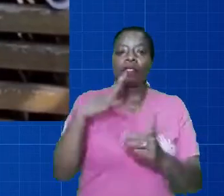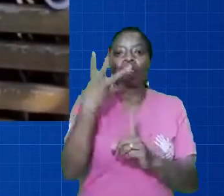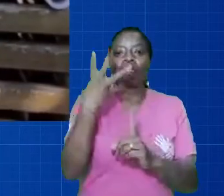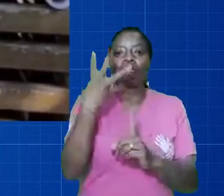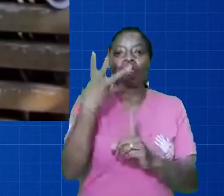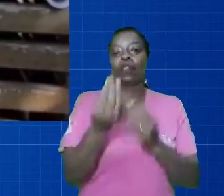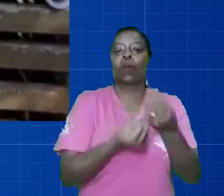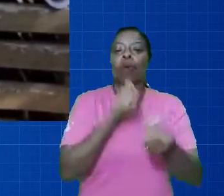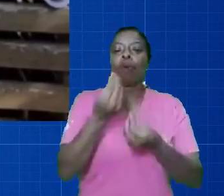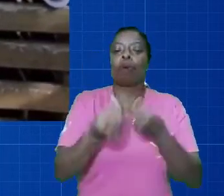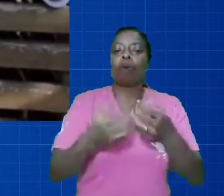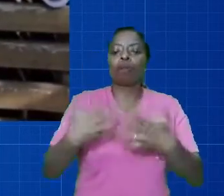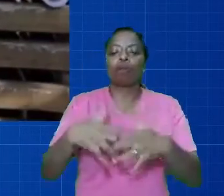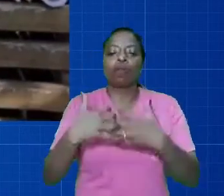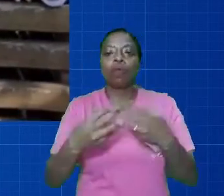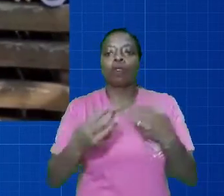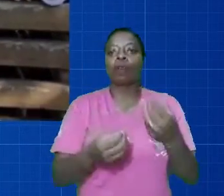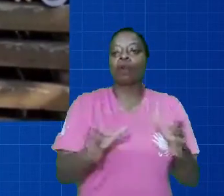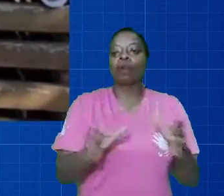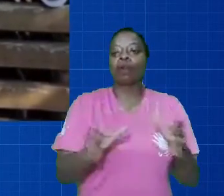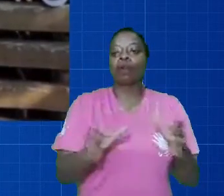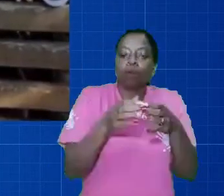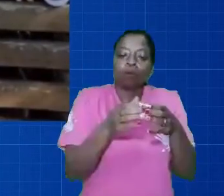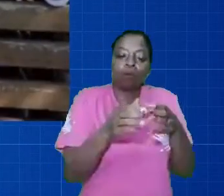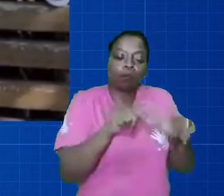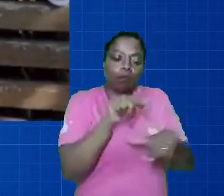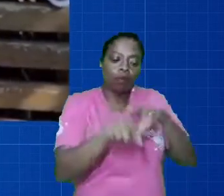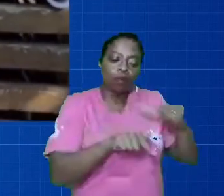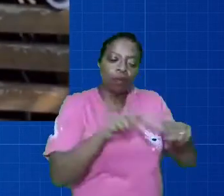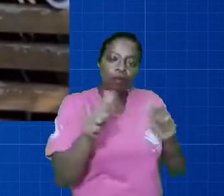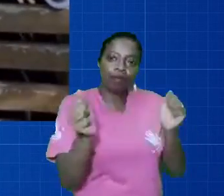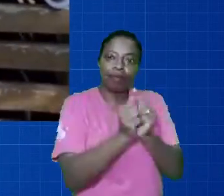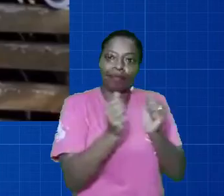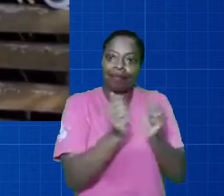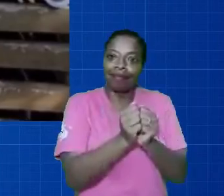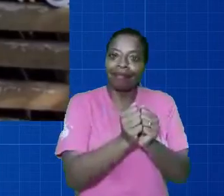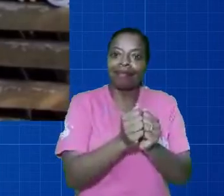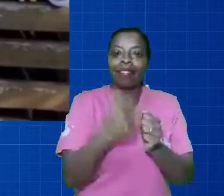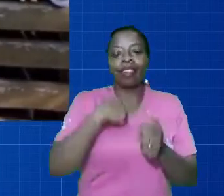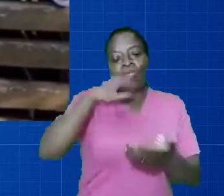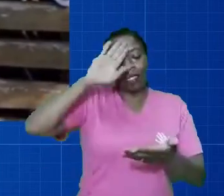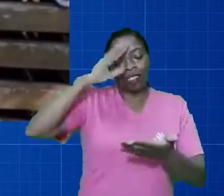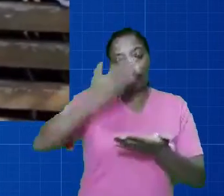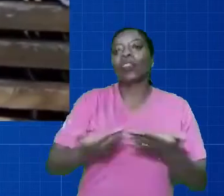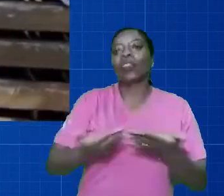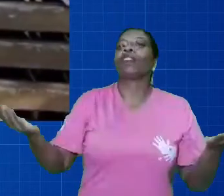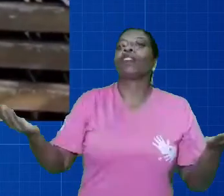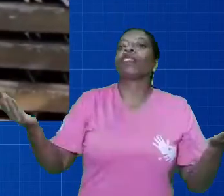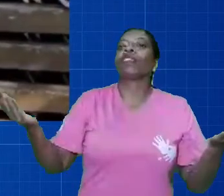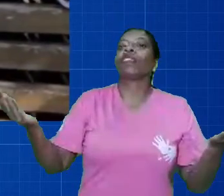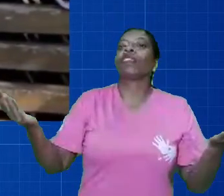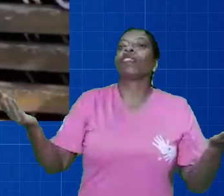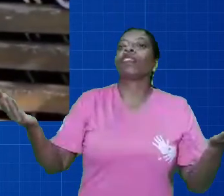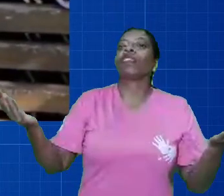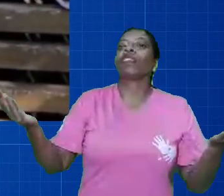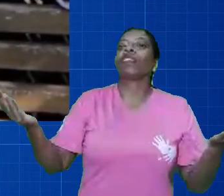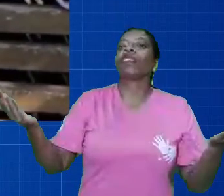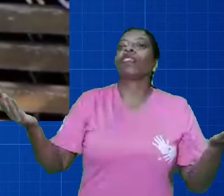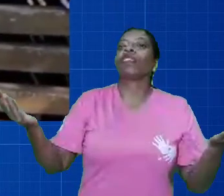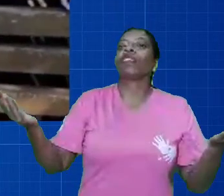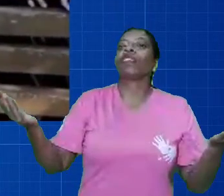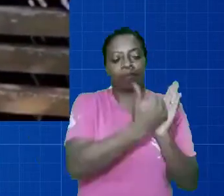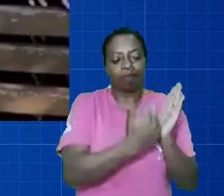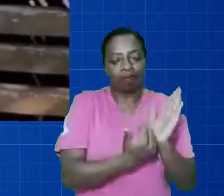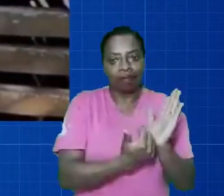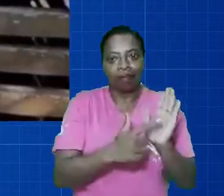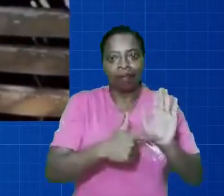lá. E eu acredito que isso hoje também se torna um bom registro, né? E que outras pessoas tenham vontade de falar sobre o que nós temos